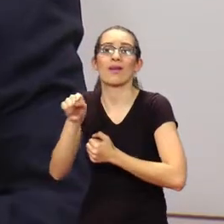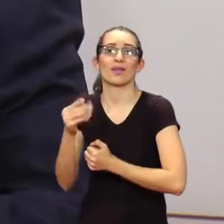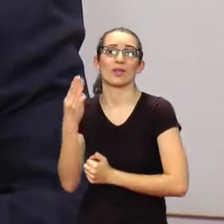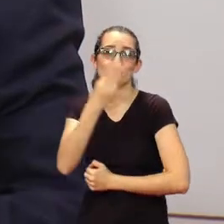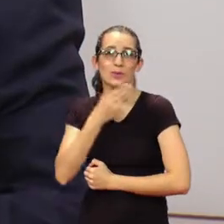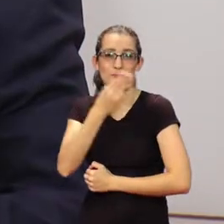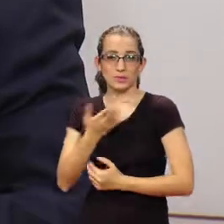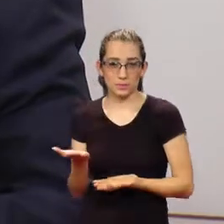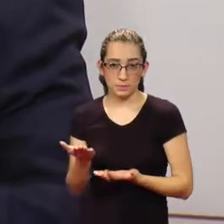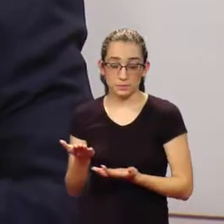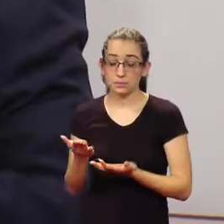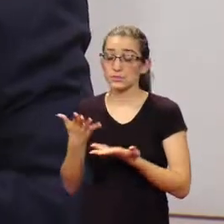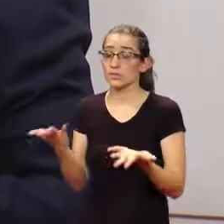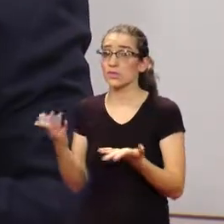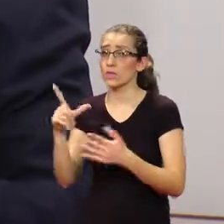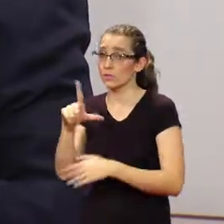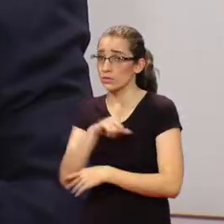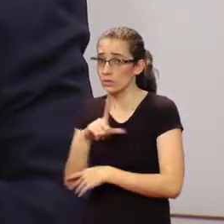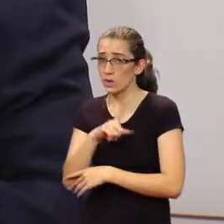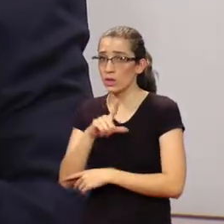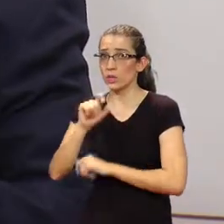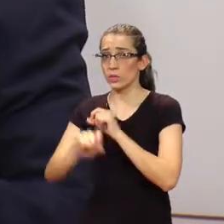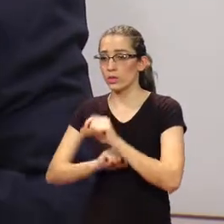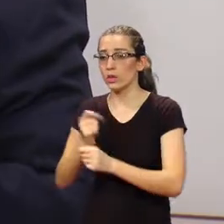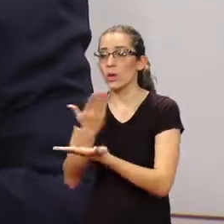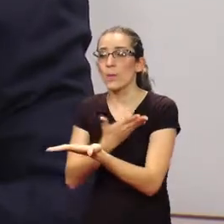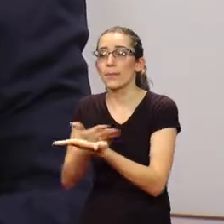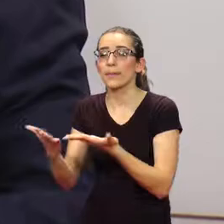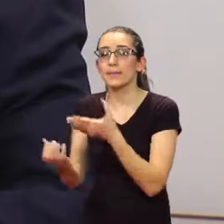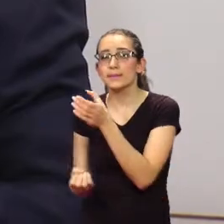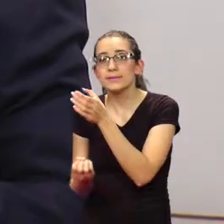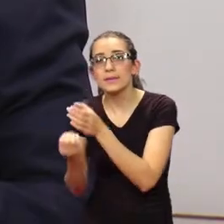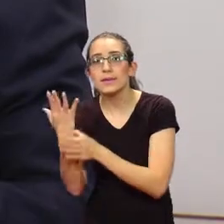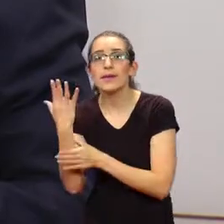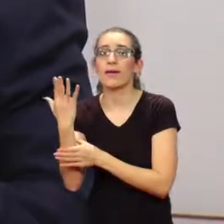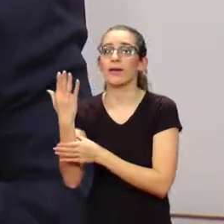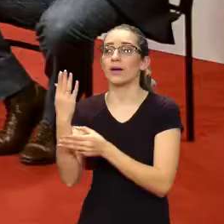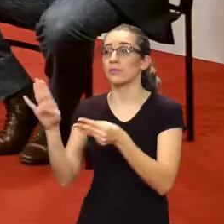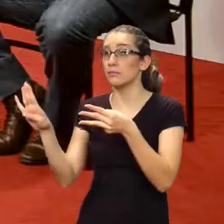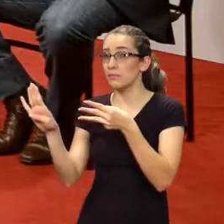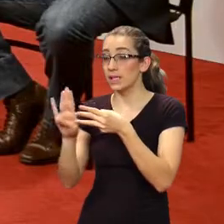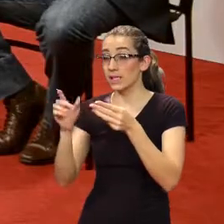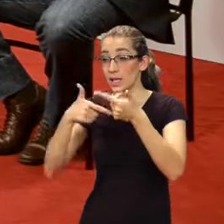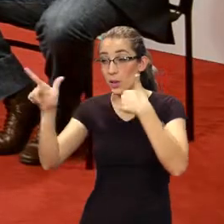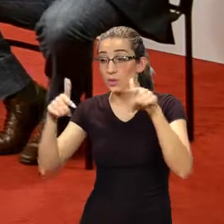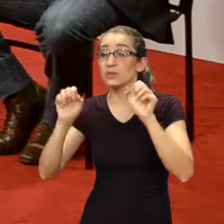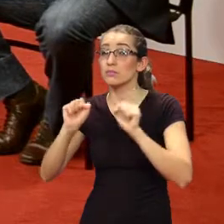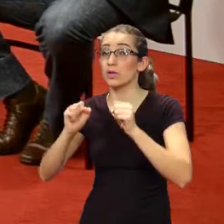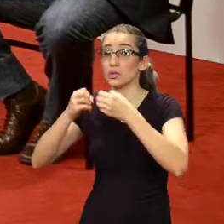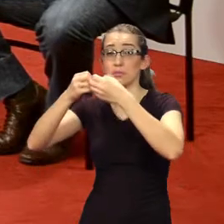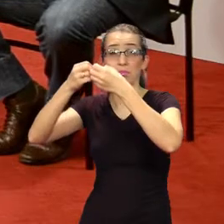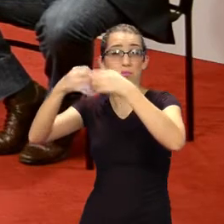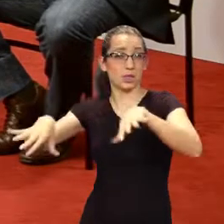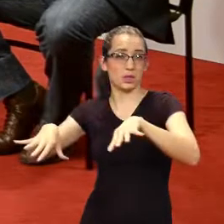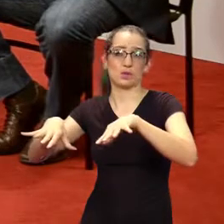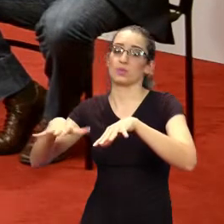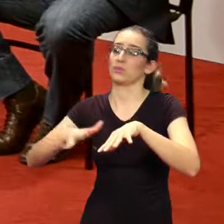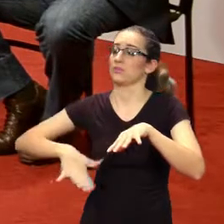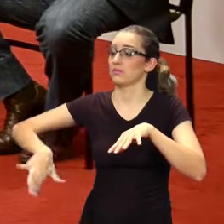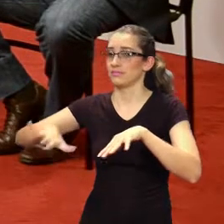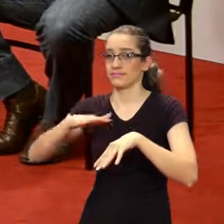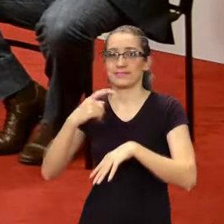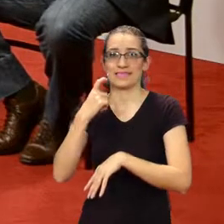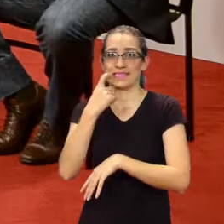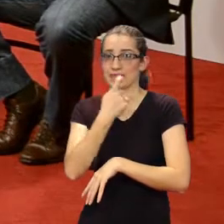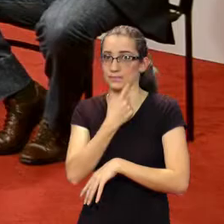comunidade passa a trabalhar. E eles exercem, então, produtos, né, da respiração bacteriana que causam um dano muito grande à estrutura dentária.